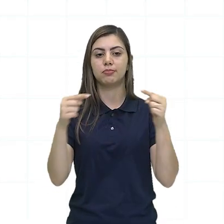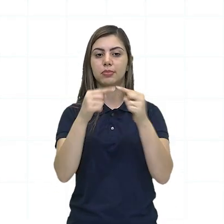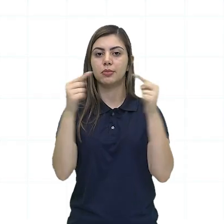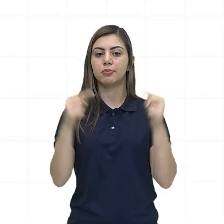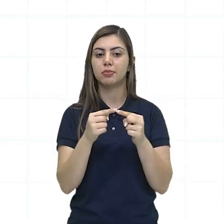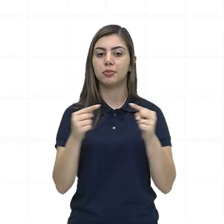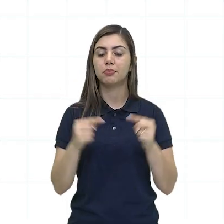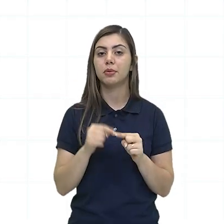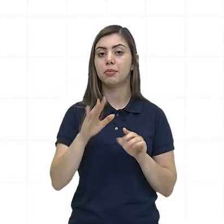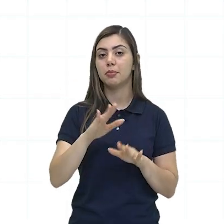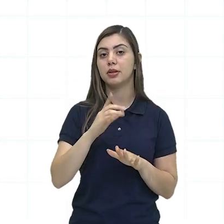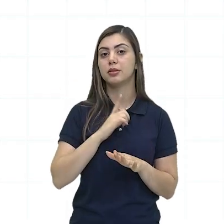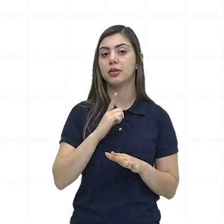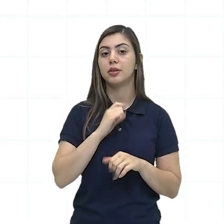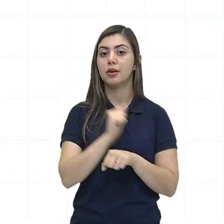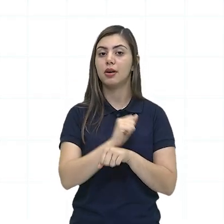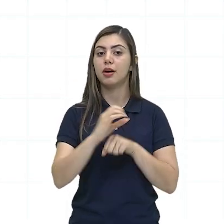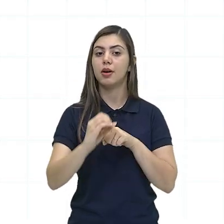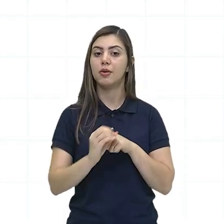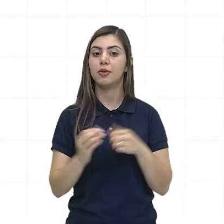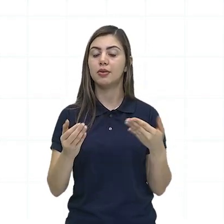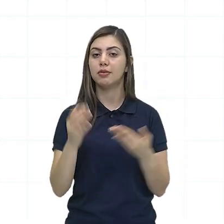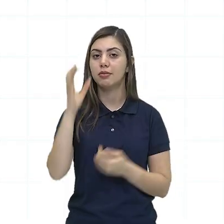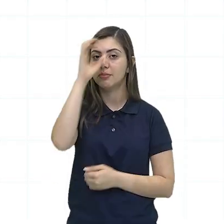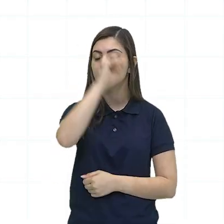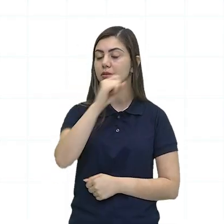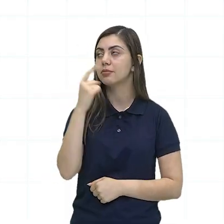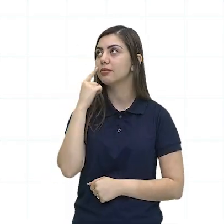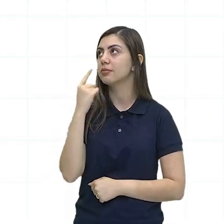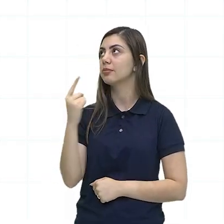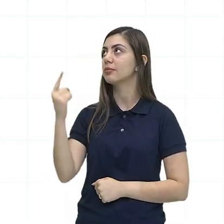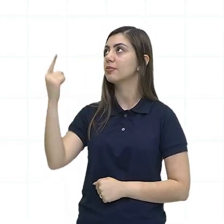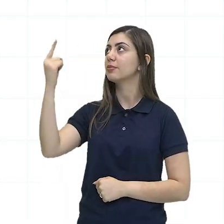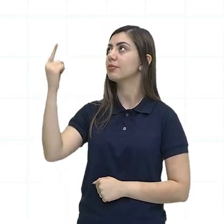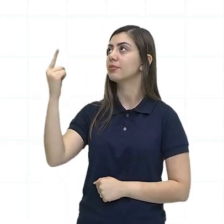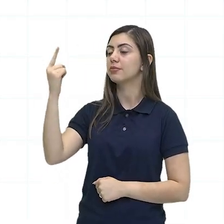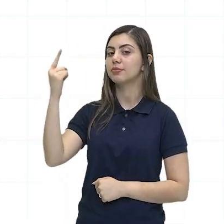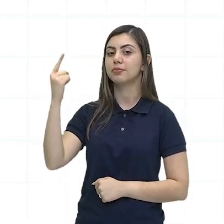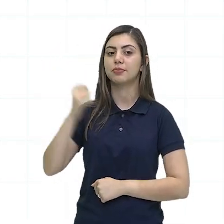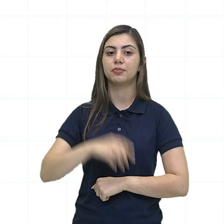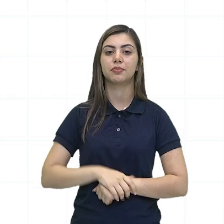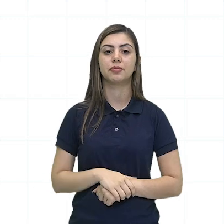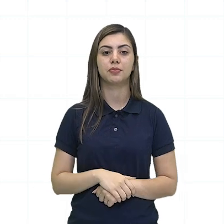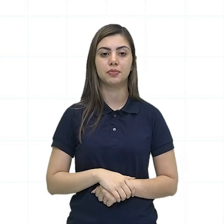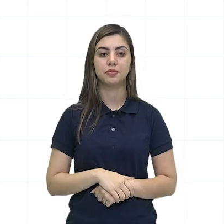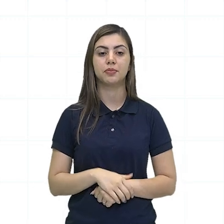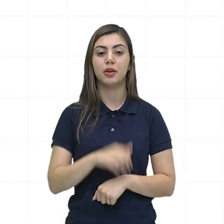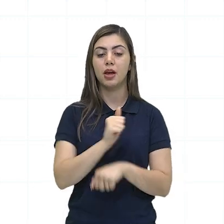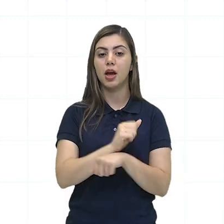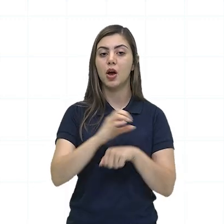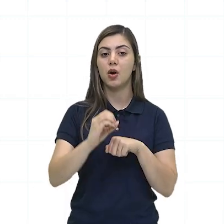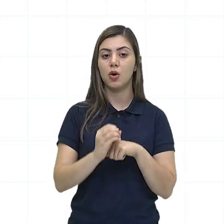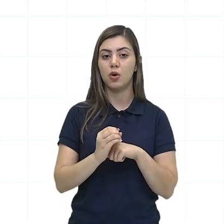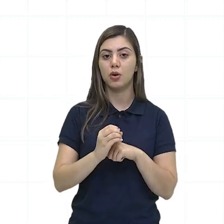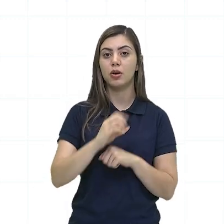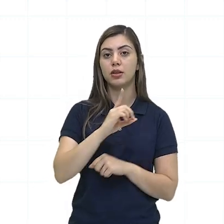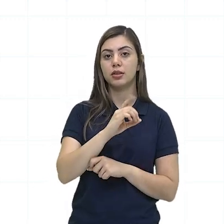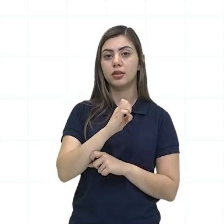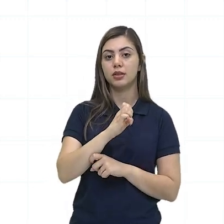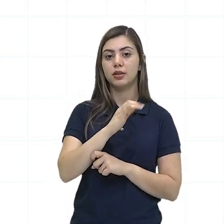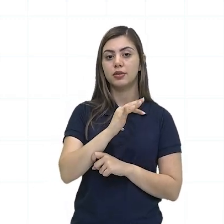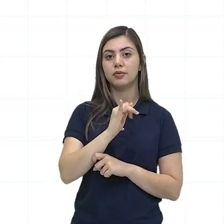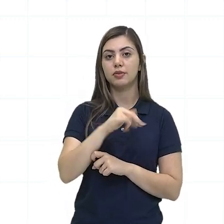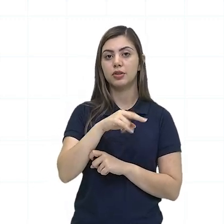temos os artigos aqui, vamos dar uma olhadinha. O artigo definido, the, que